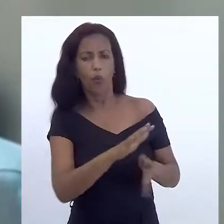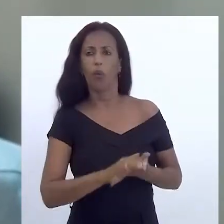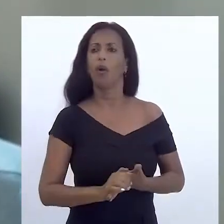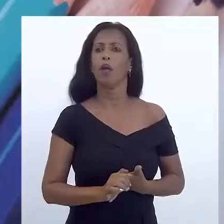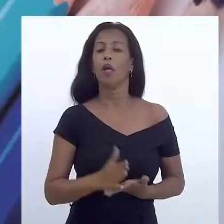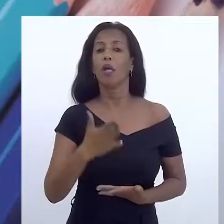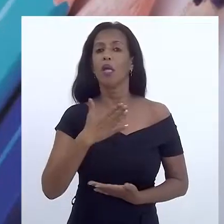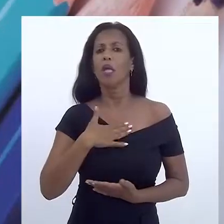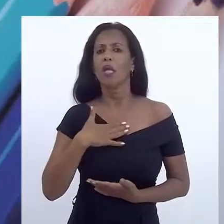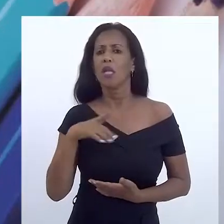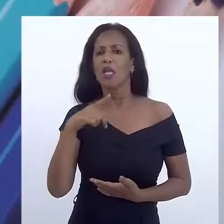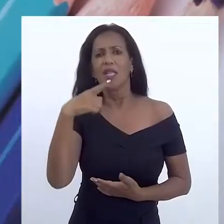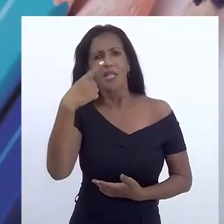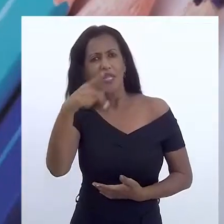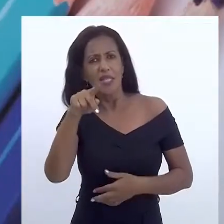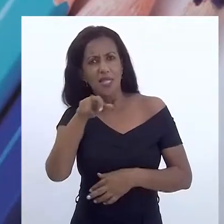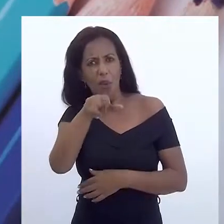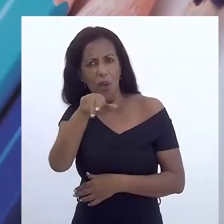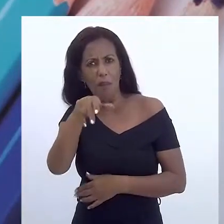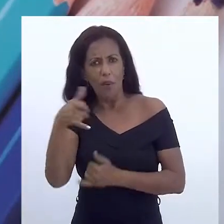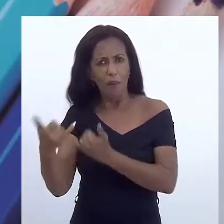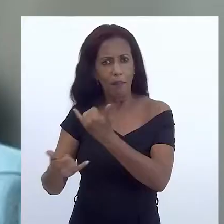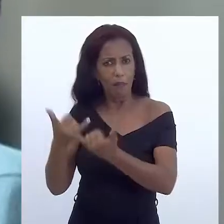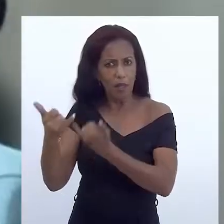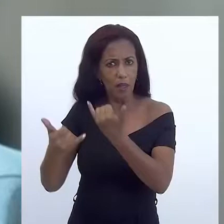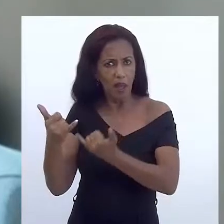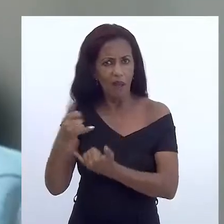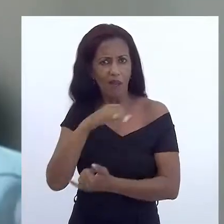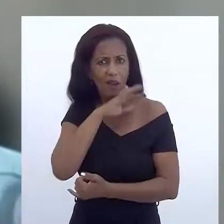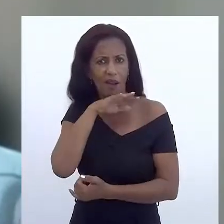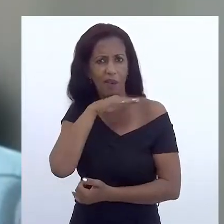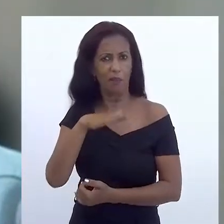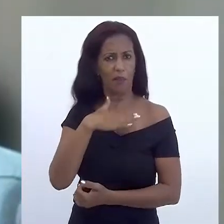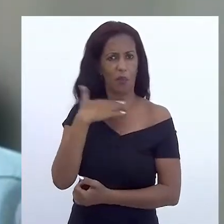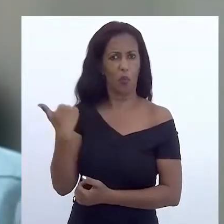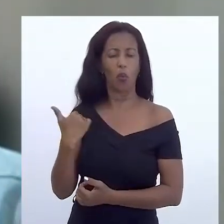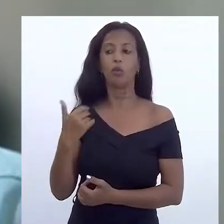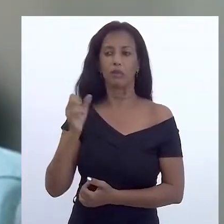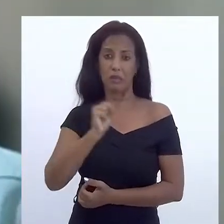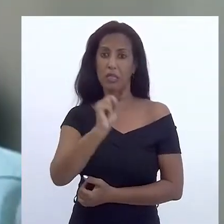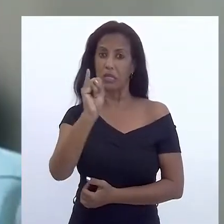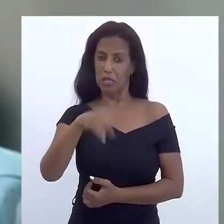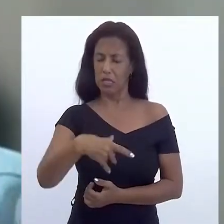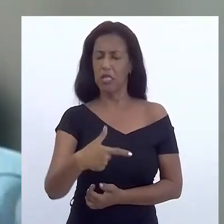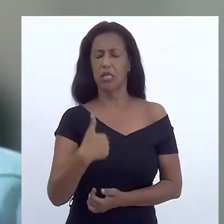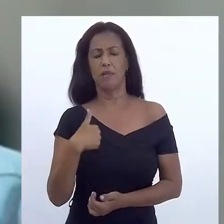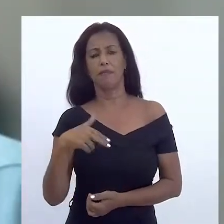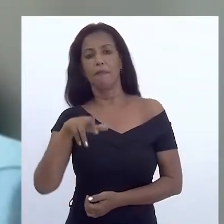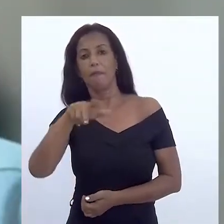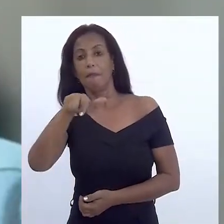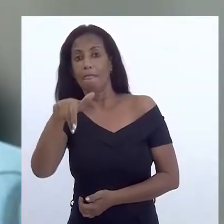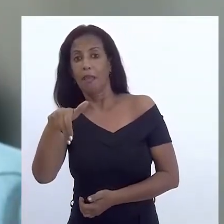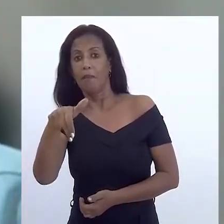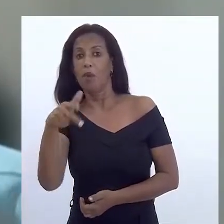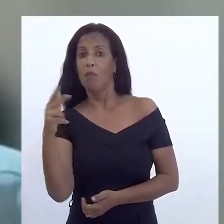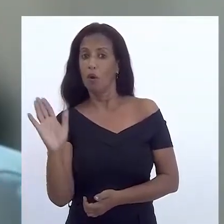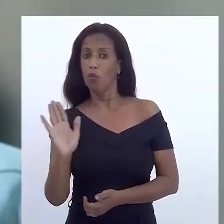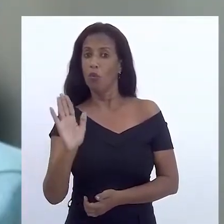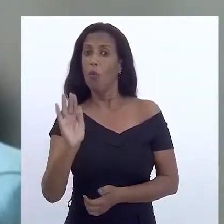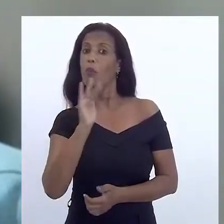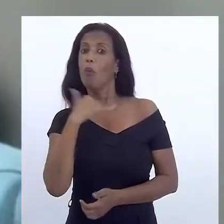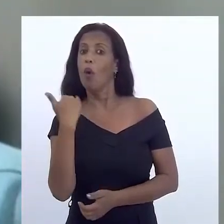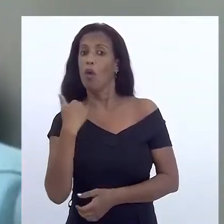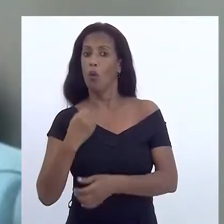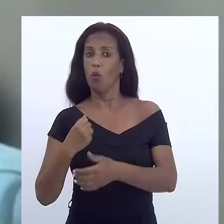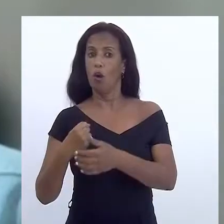E o seu irmão já brincava com animais mortos? Meu irmão gostava, ele foi cirurgião, tá? Que foi, infelizmente, né, ele faleceu